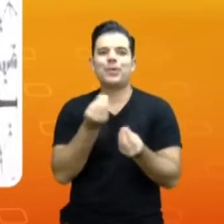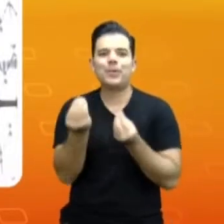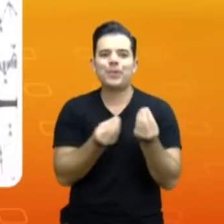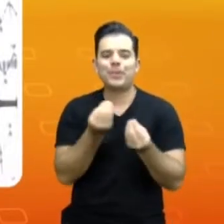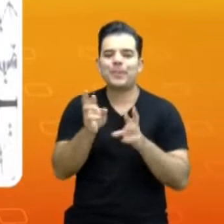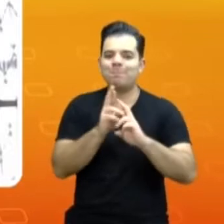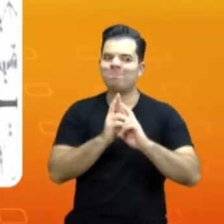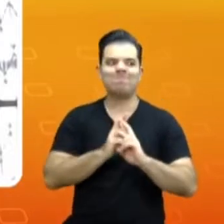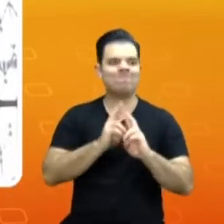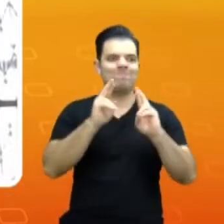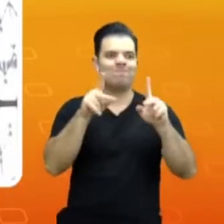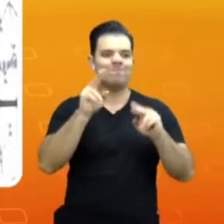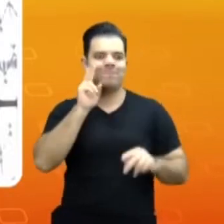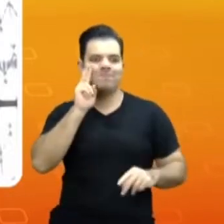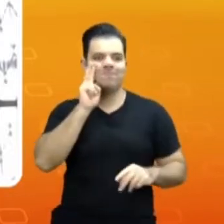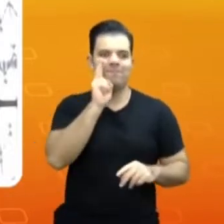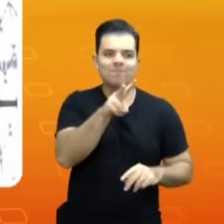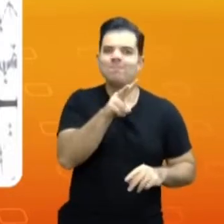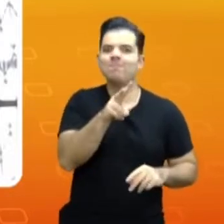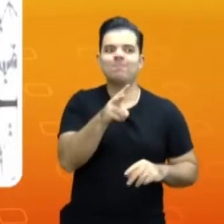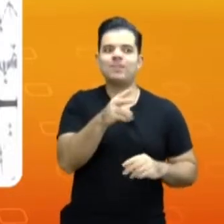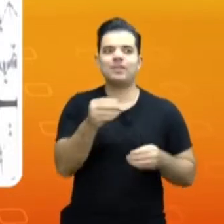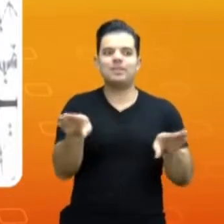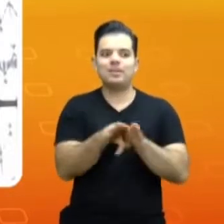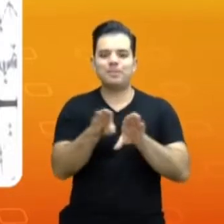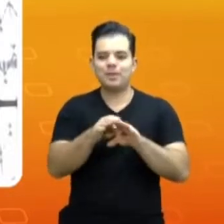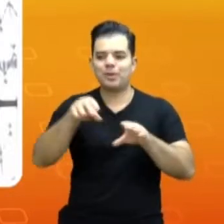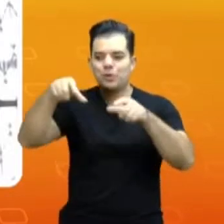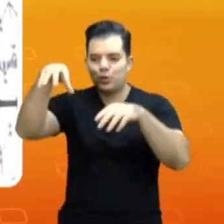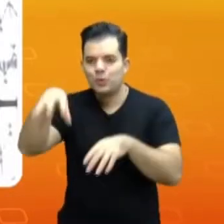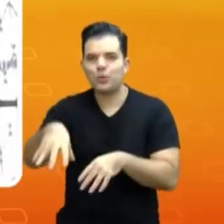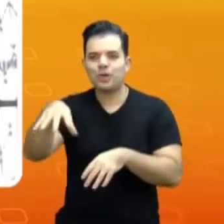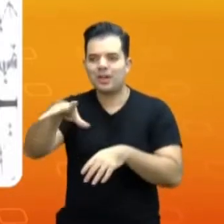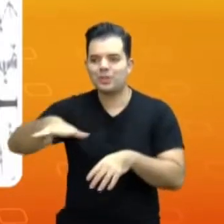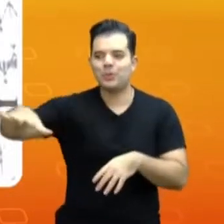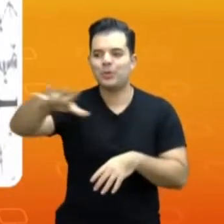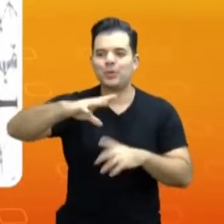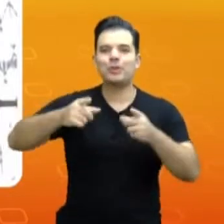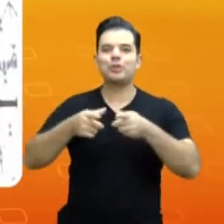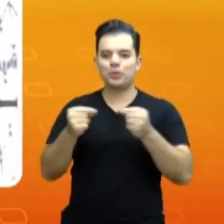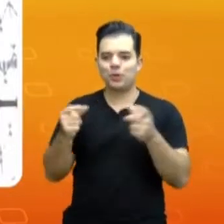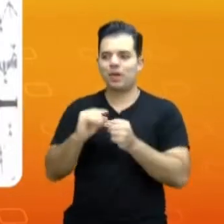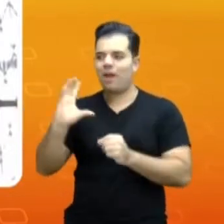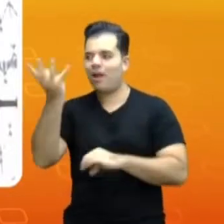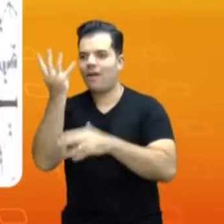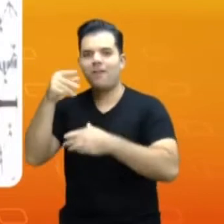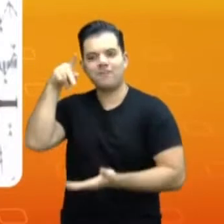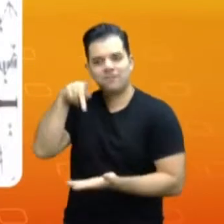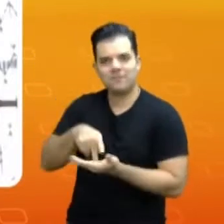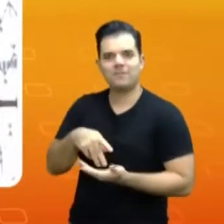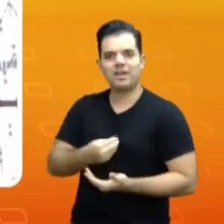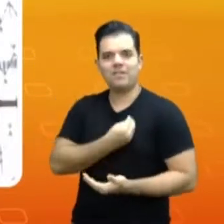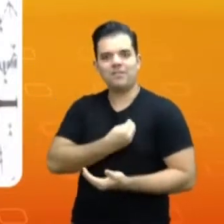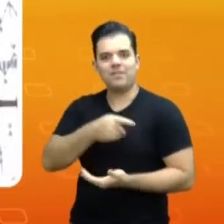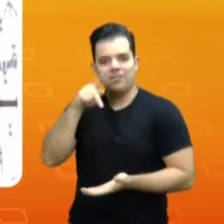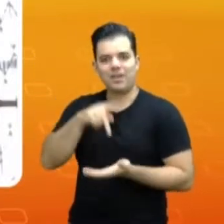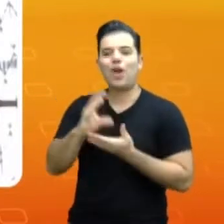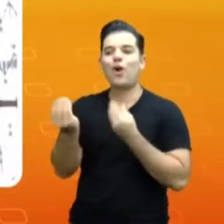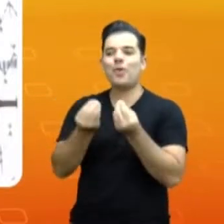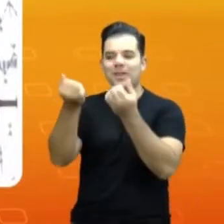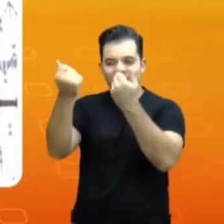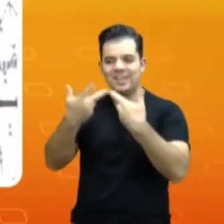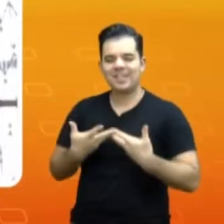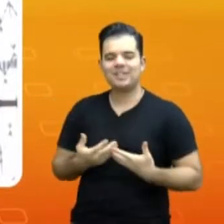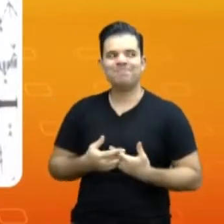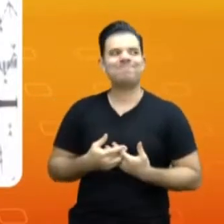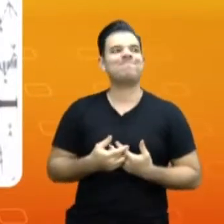a grande diferença partindo, né, do local, no ponto ali onde as coisas acontecem?